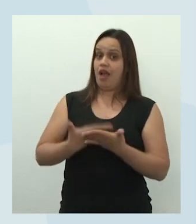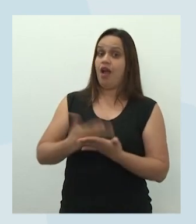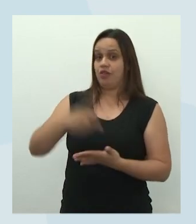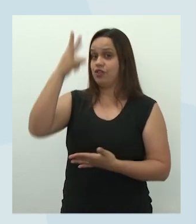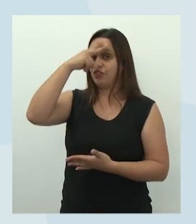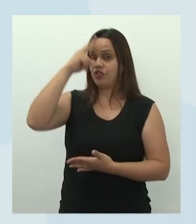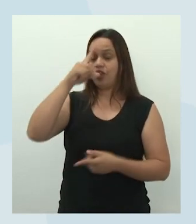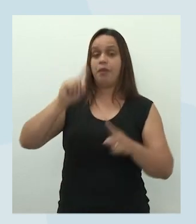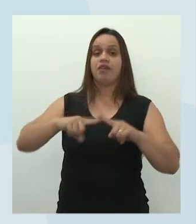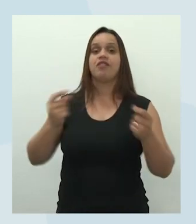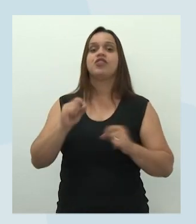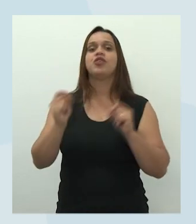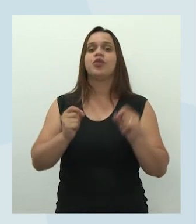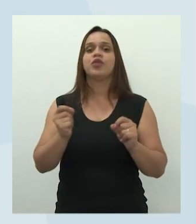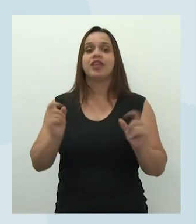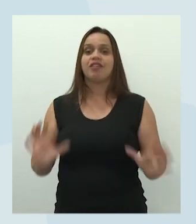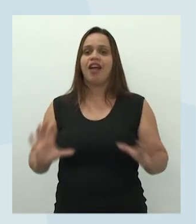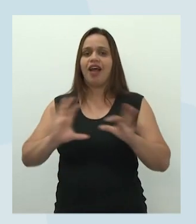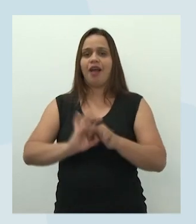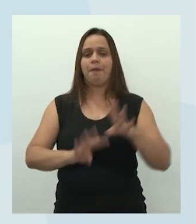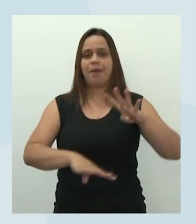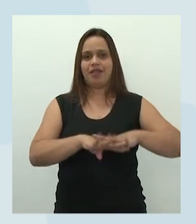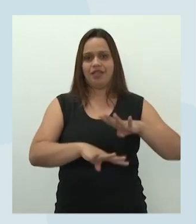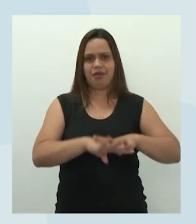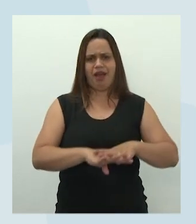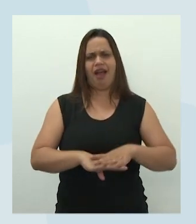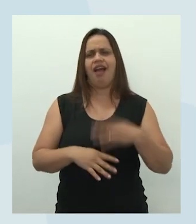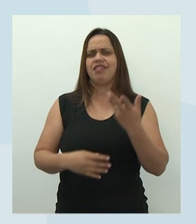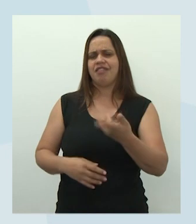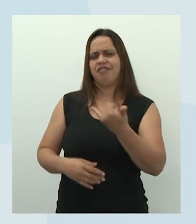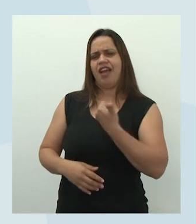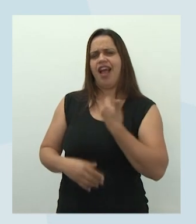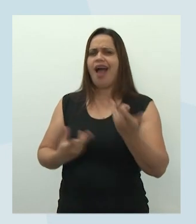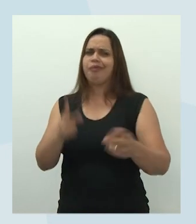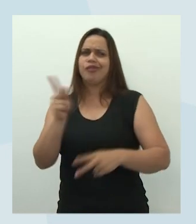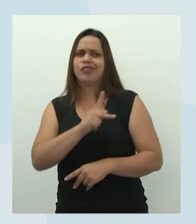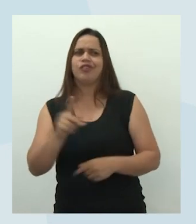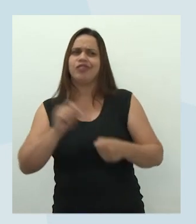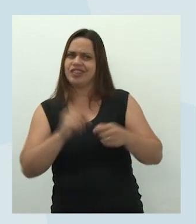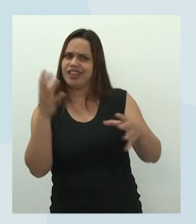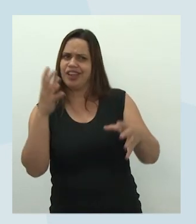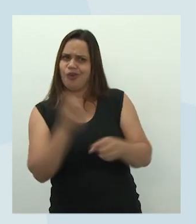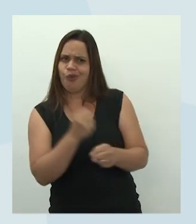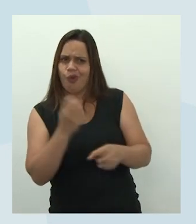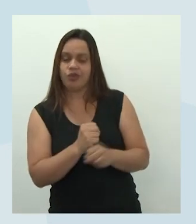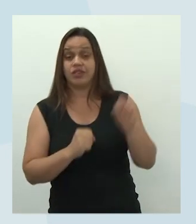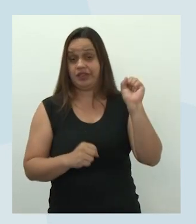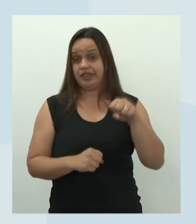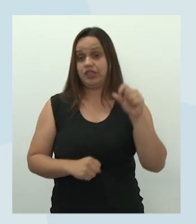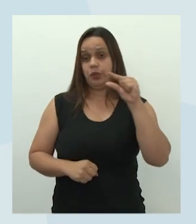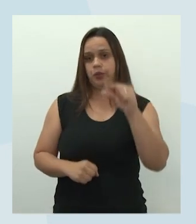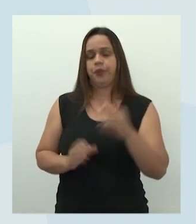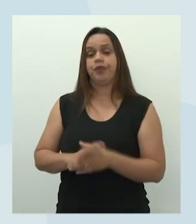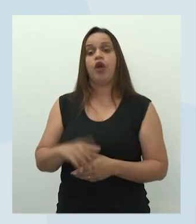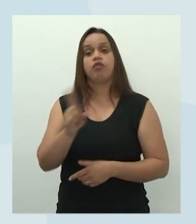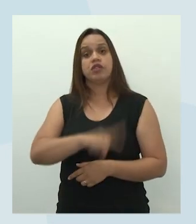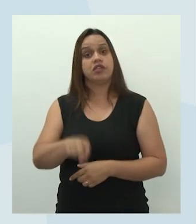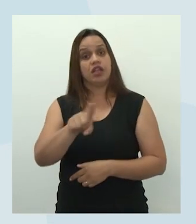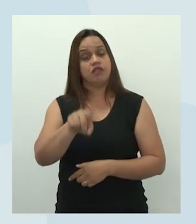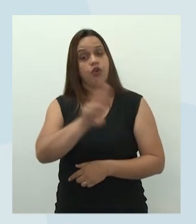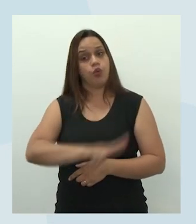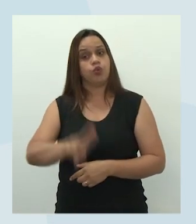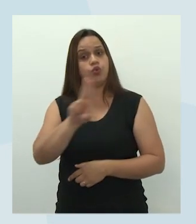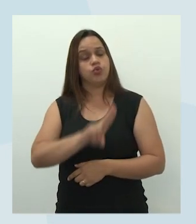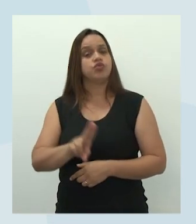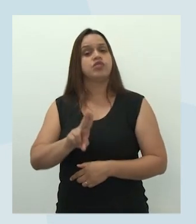fazer uma integração com matemática. Ai, professora, vamos fazer conta? Vamos fazer um pouquinho de conta sim, tá? Vocês vão utilizar os dados sobre